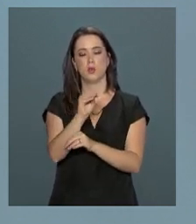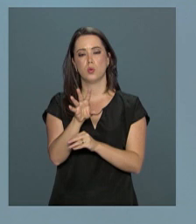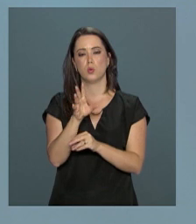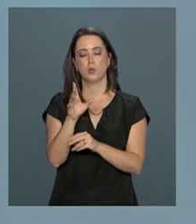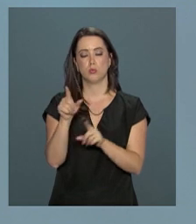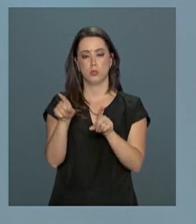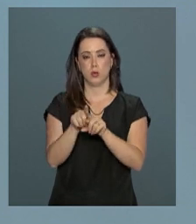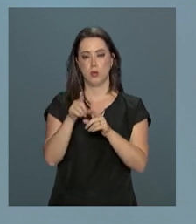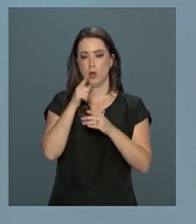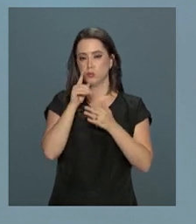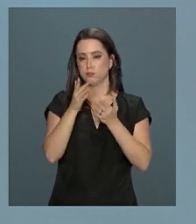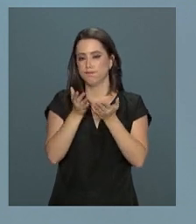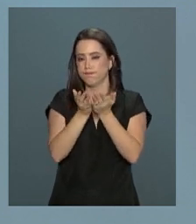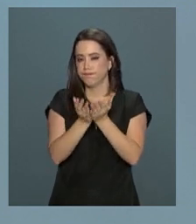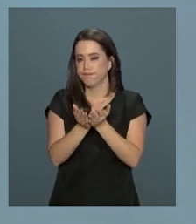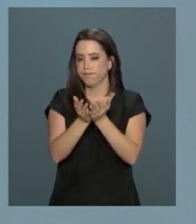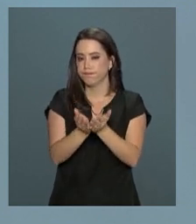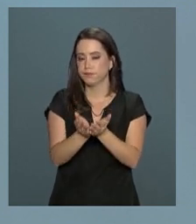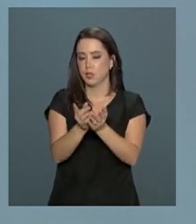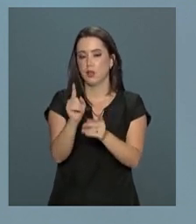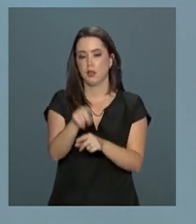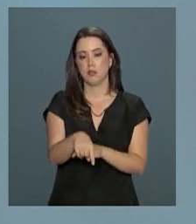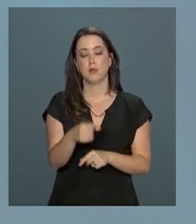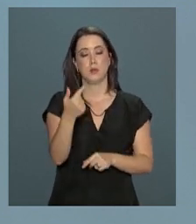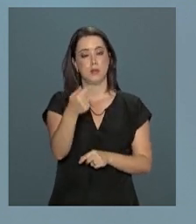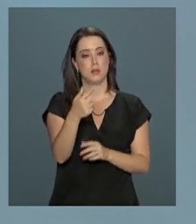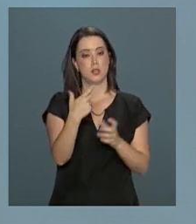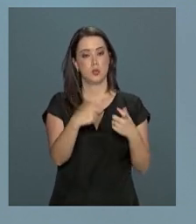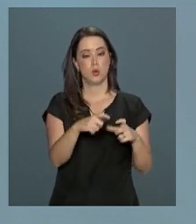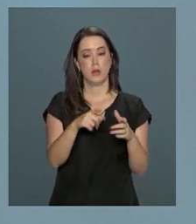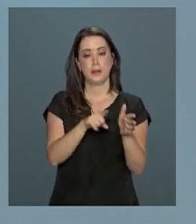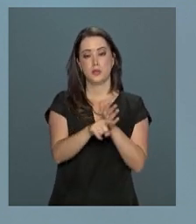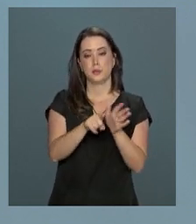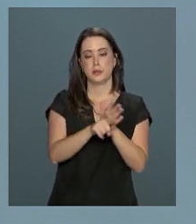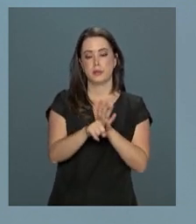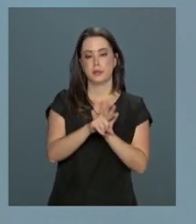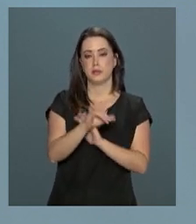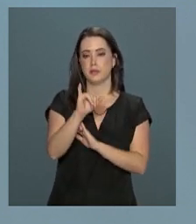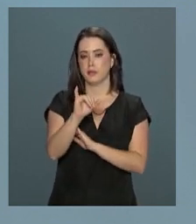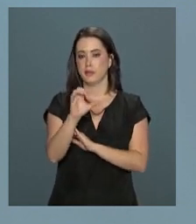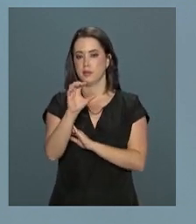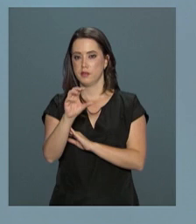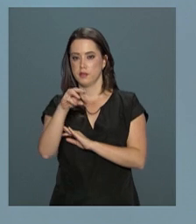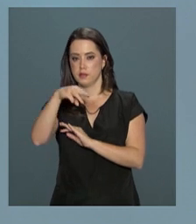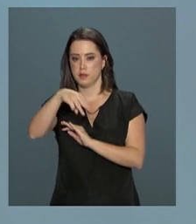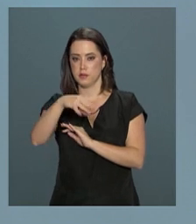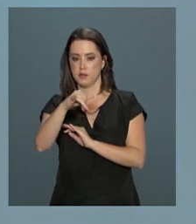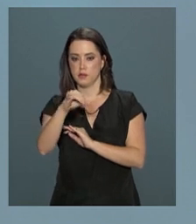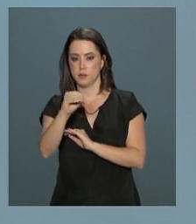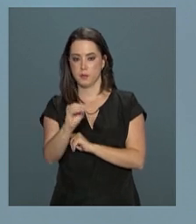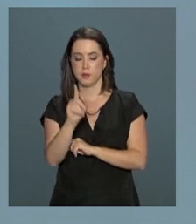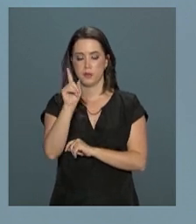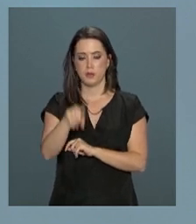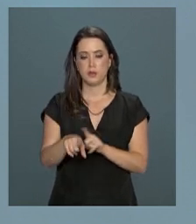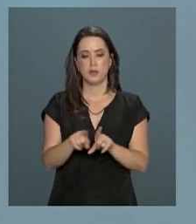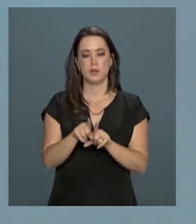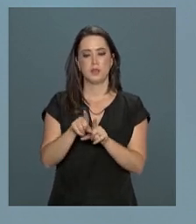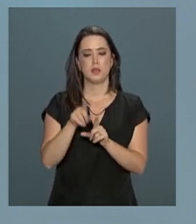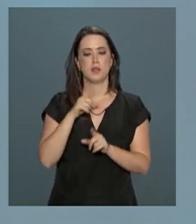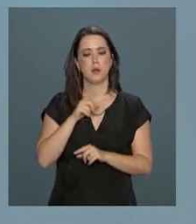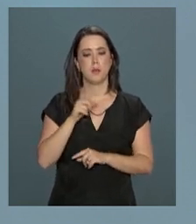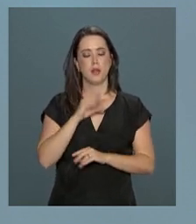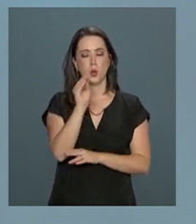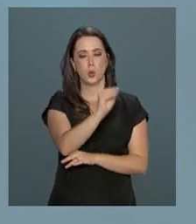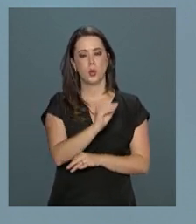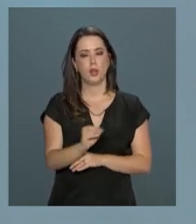sete centros de pesquisas do icm-bio o instituto chico mendes de conservação da biodiversidade que também